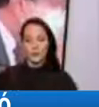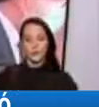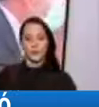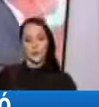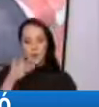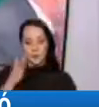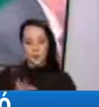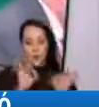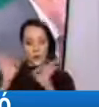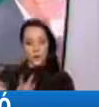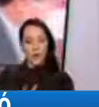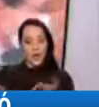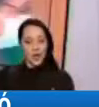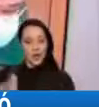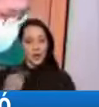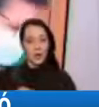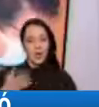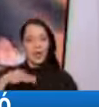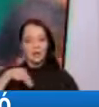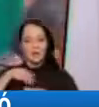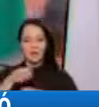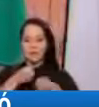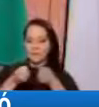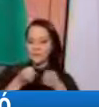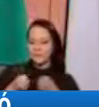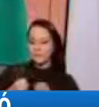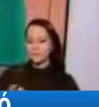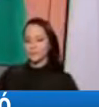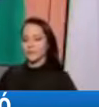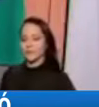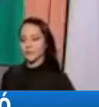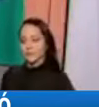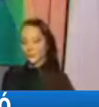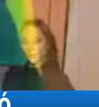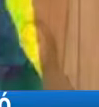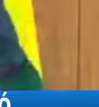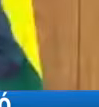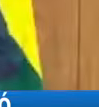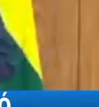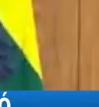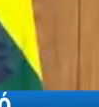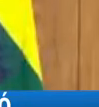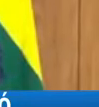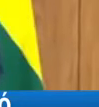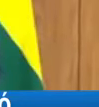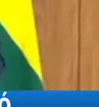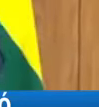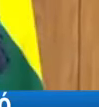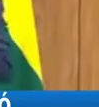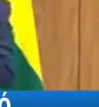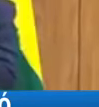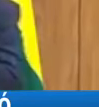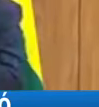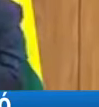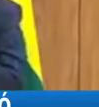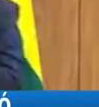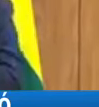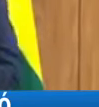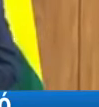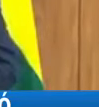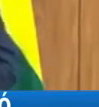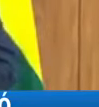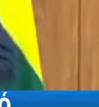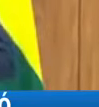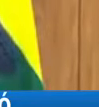vamos acompanhar agora a declaração à imprensa e o seu país EA